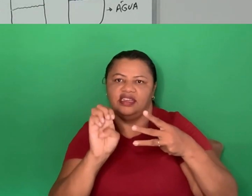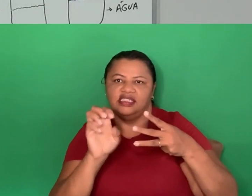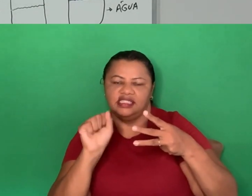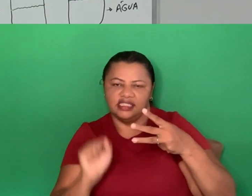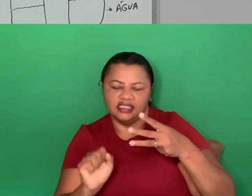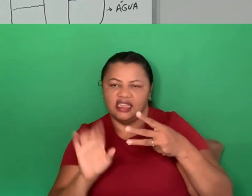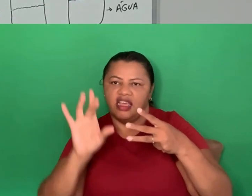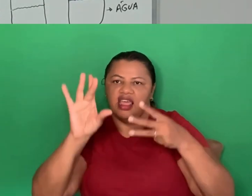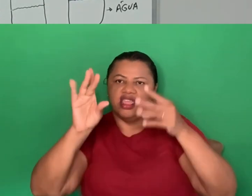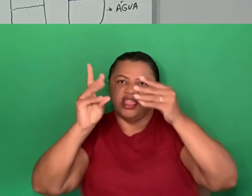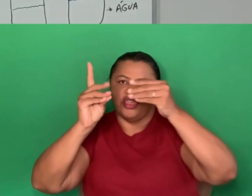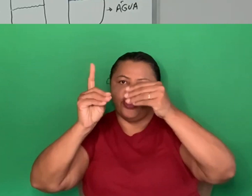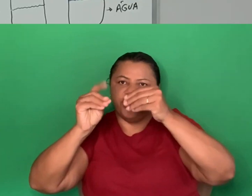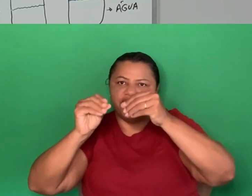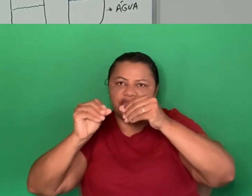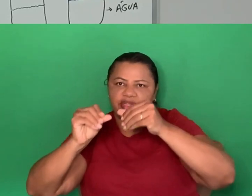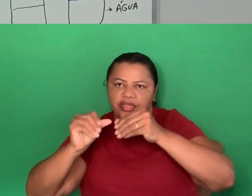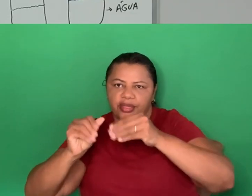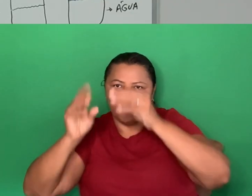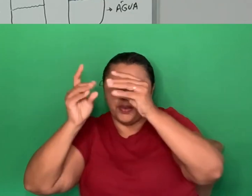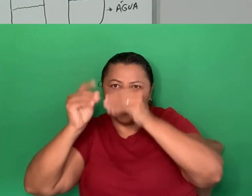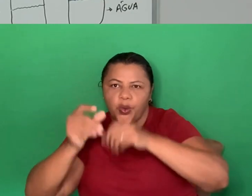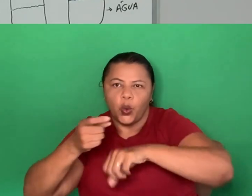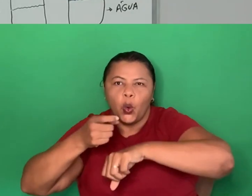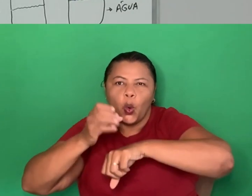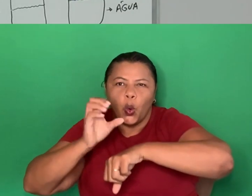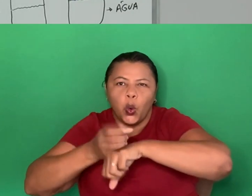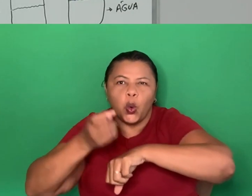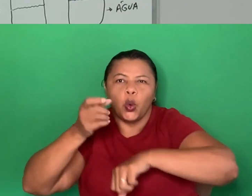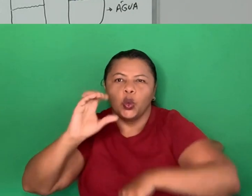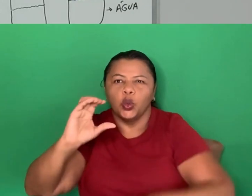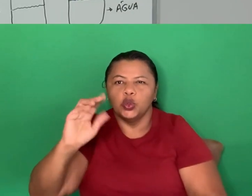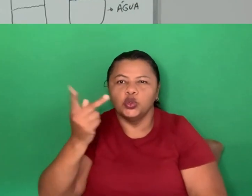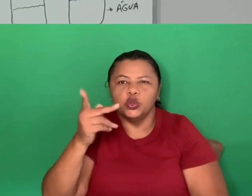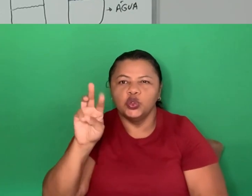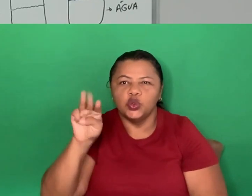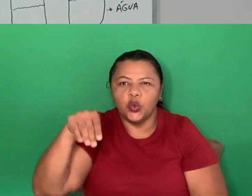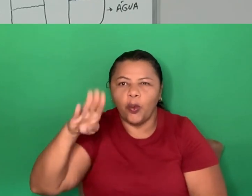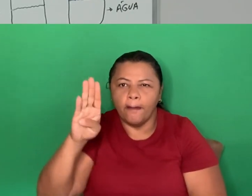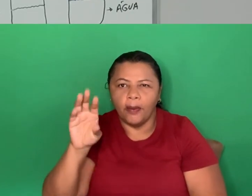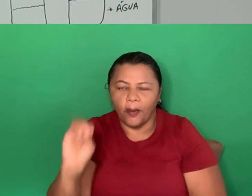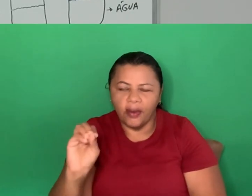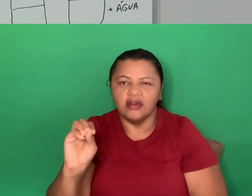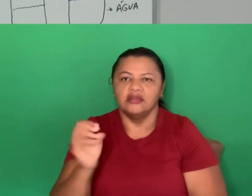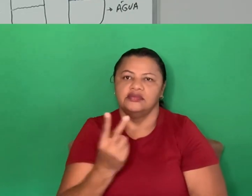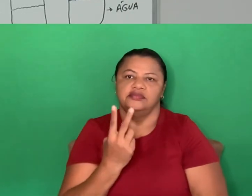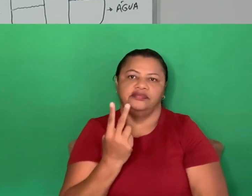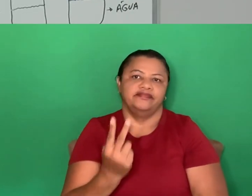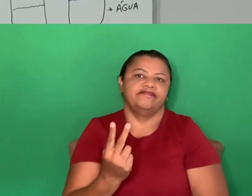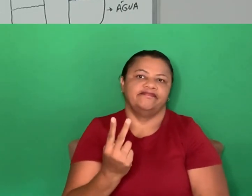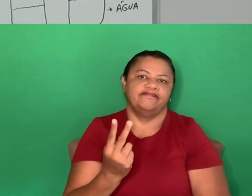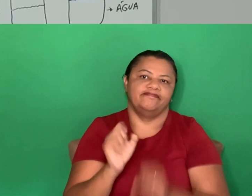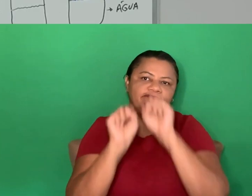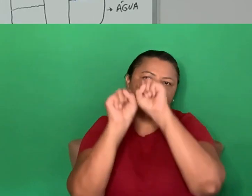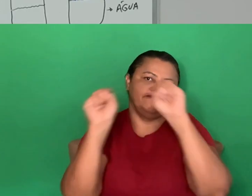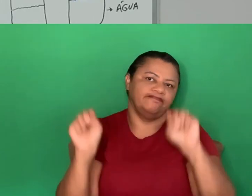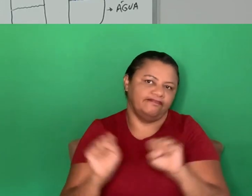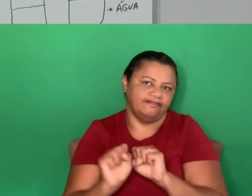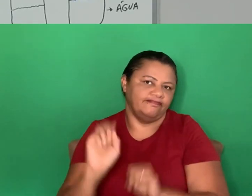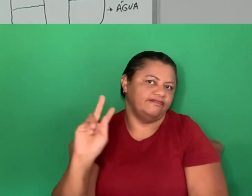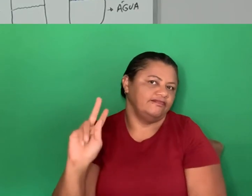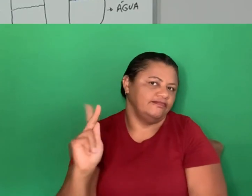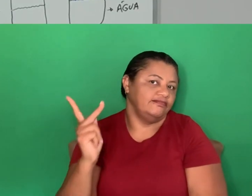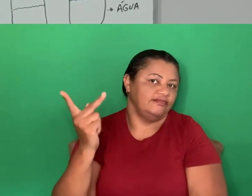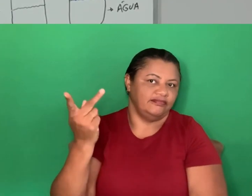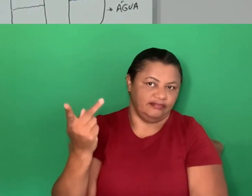comum. Né? É o álcool das bebidas alcoólicas, é o álcool do carro a álcool, é o álcool que nós temos em casa, na